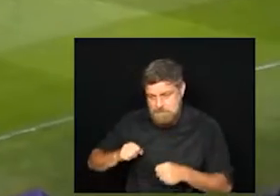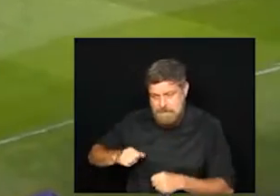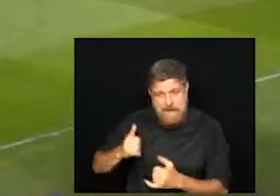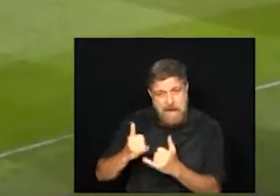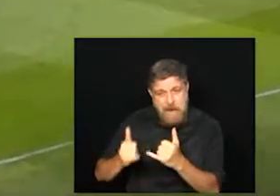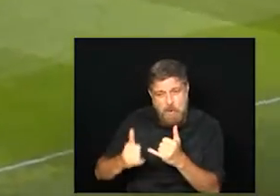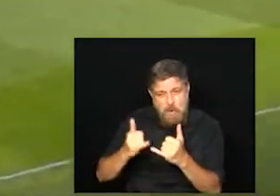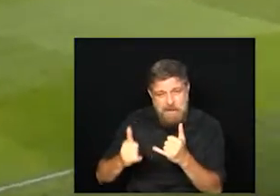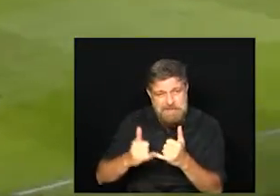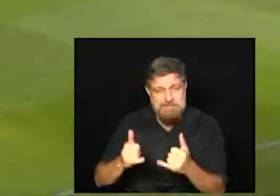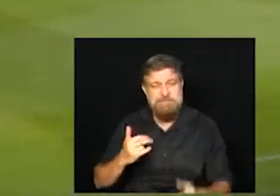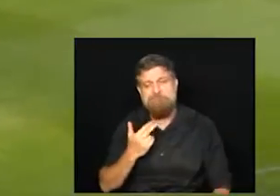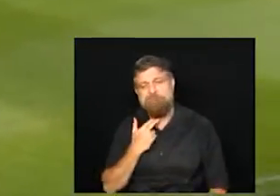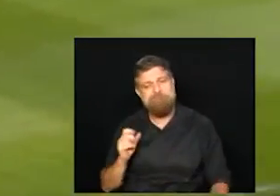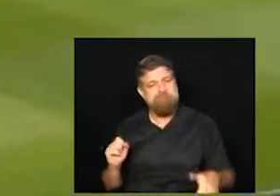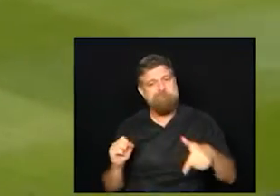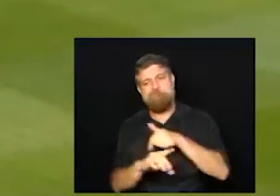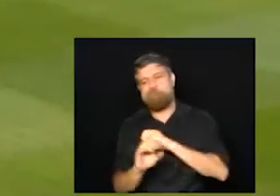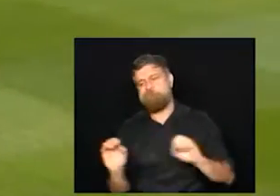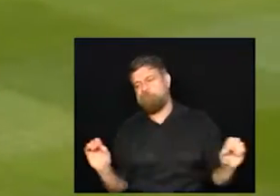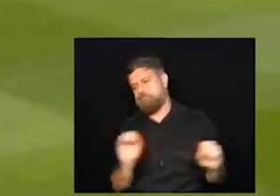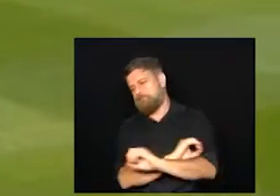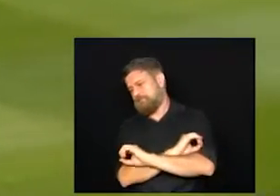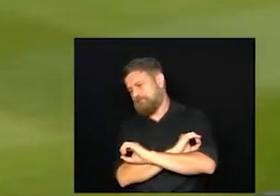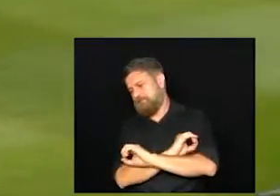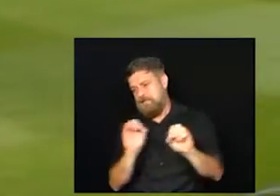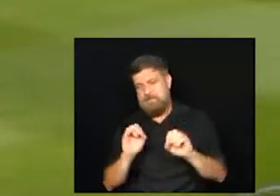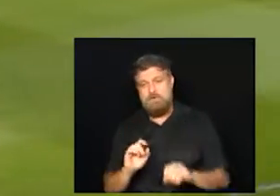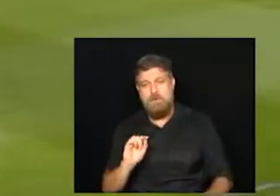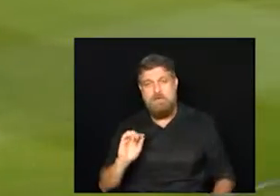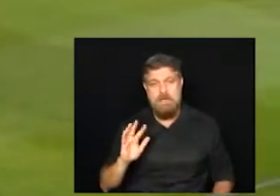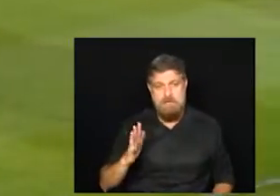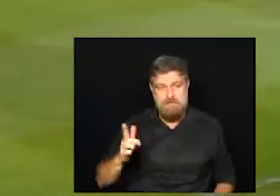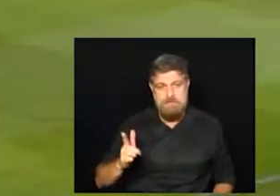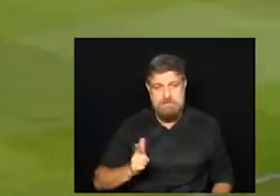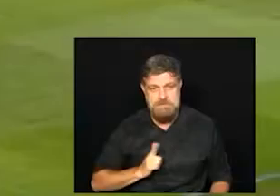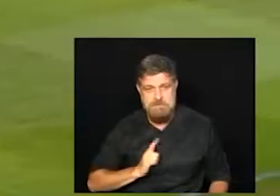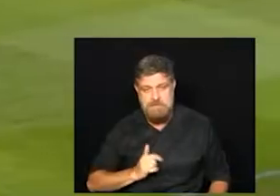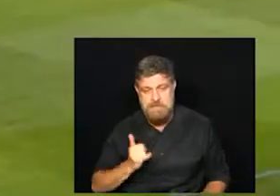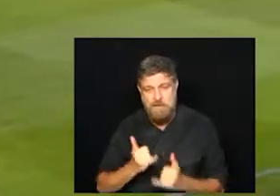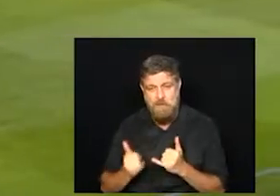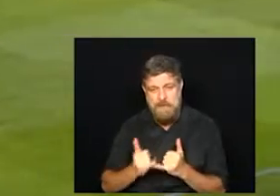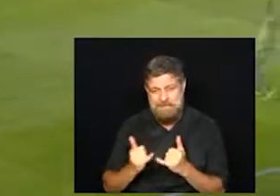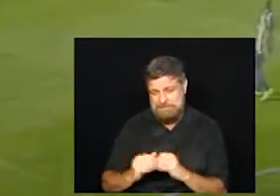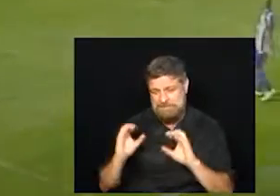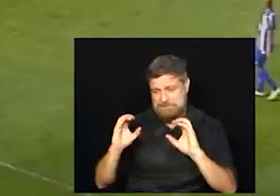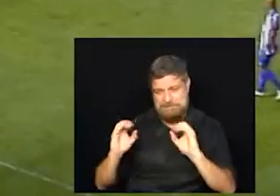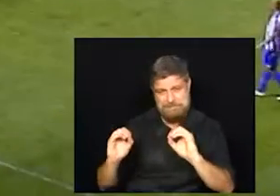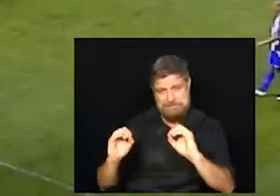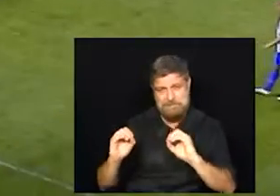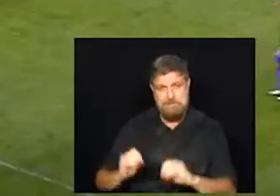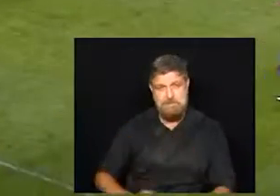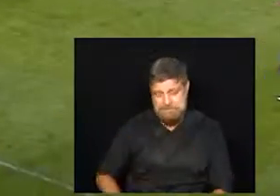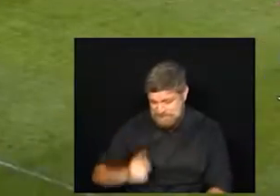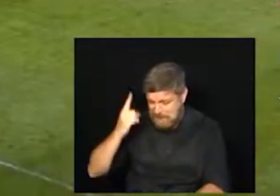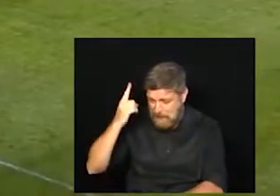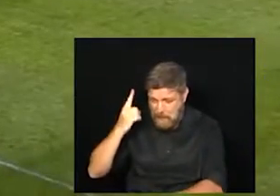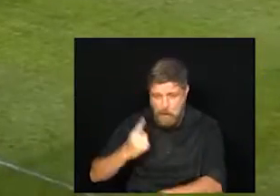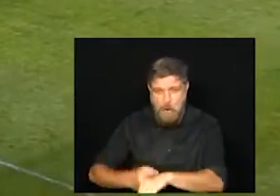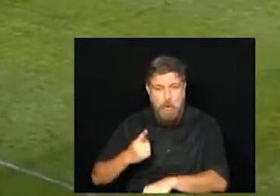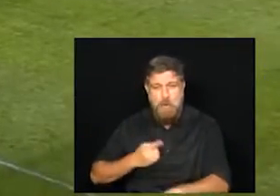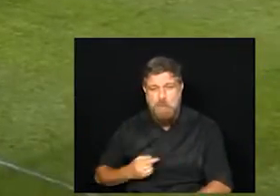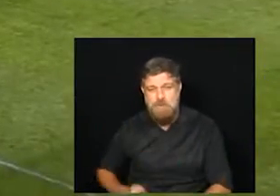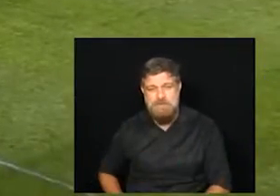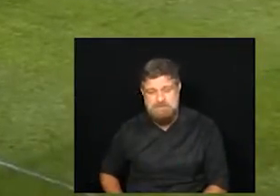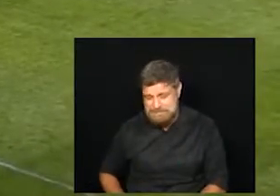não conseguiam balançar as redes. A partida, então, se encaminhava para um 0-0, quando no último lance